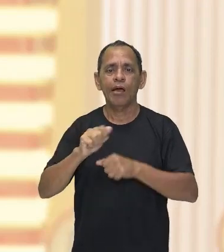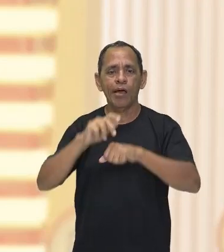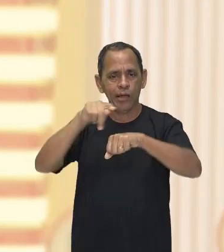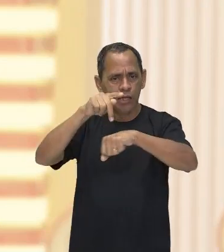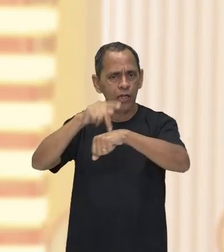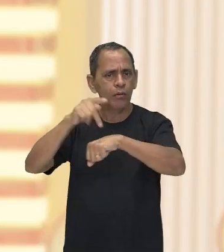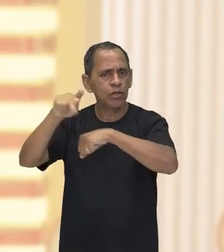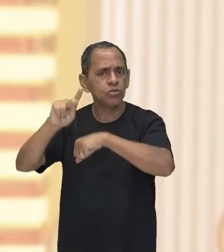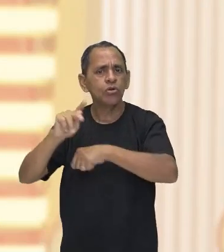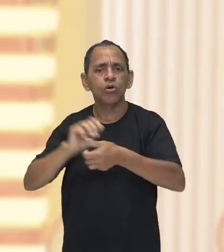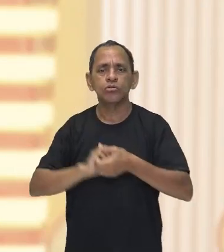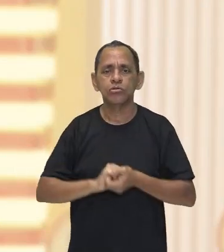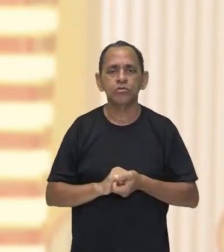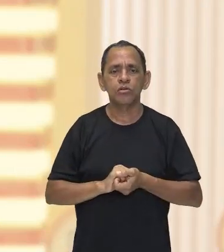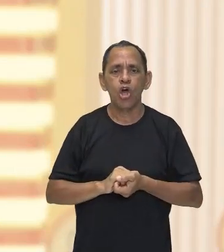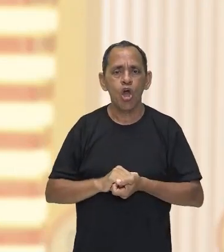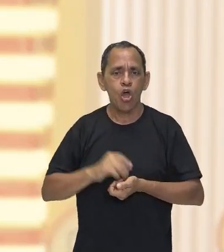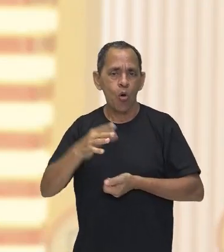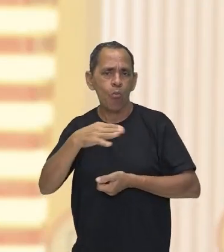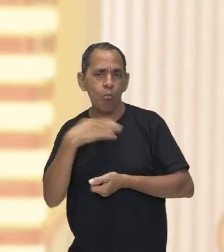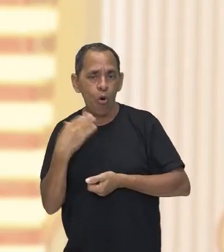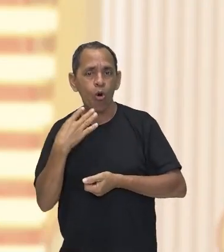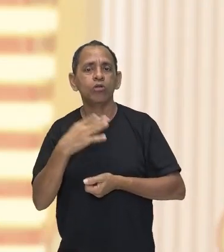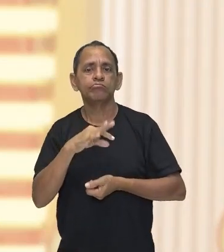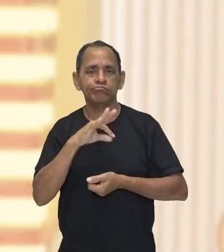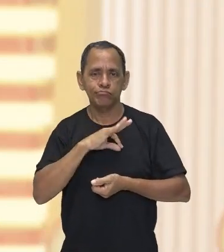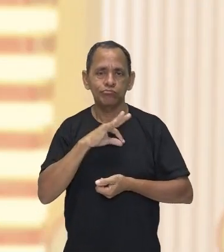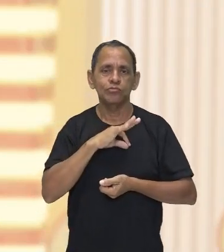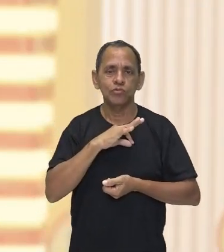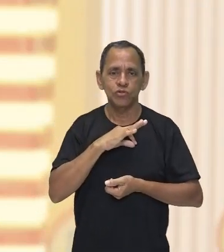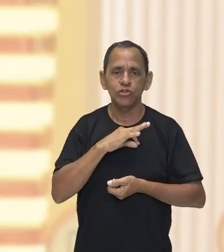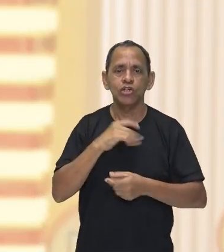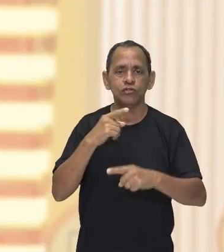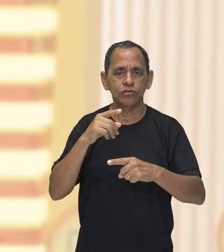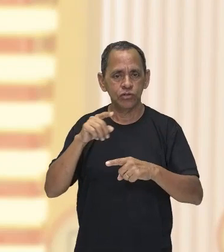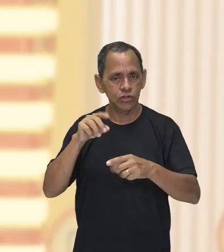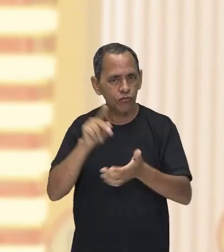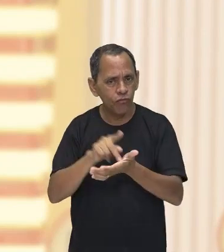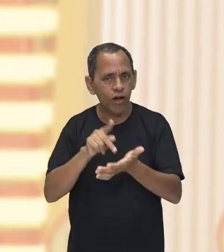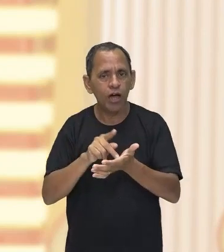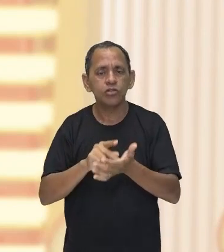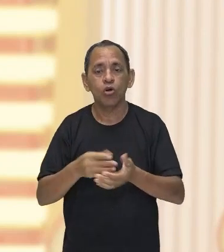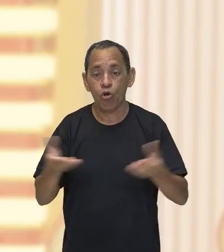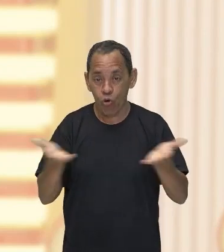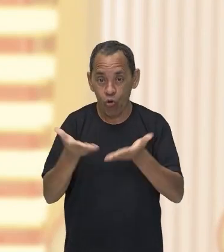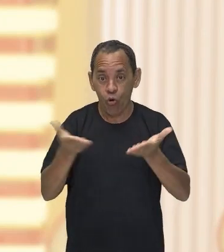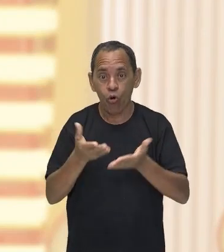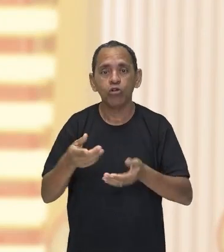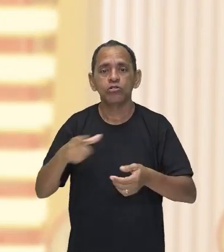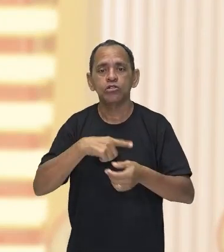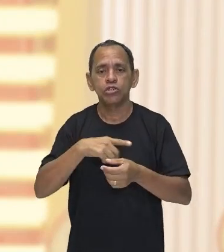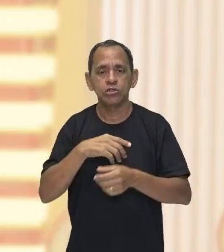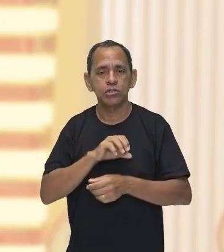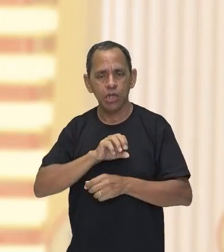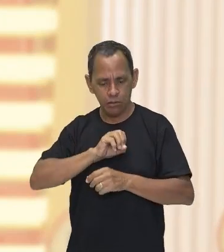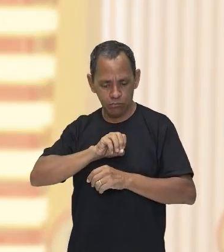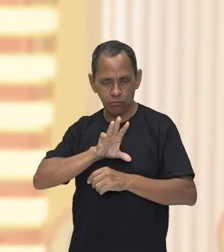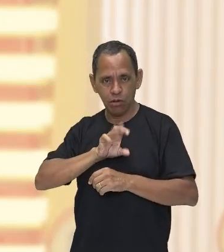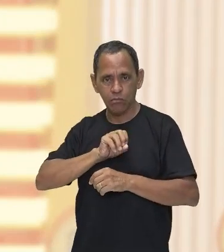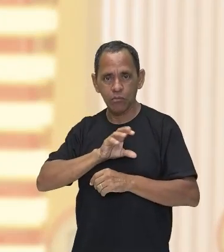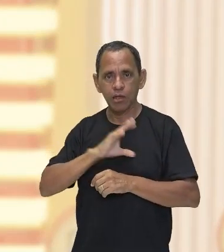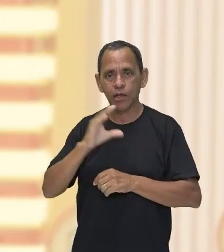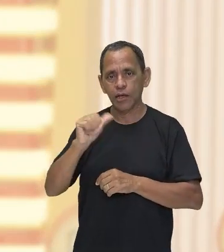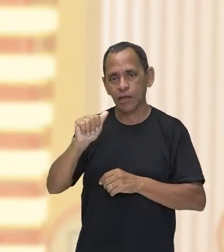ocasionadas por policiais. Hoje em dia eles usam inclusive câmeras, né, nos seus uniformes, exatamente para tentar aí,